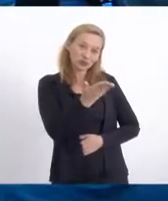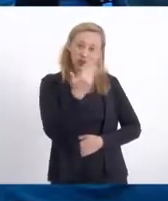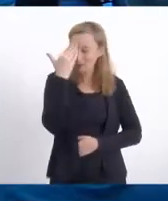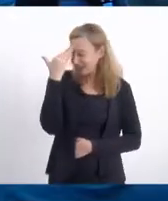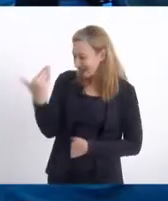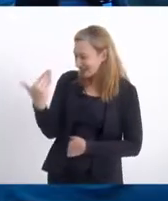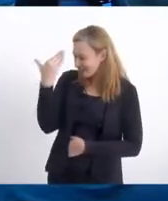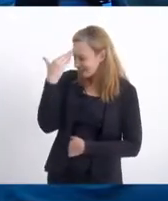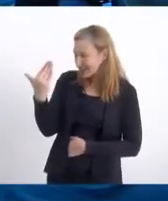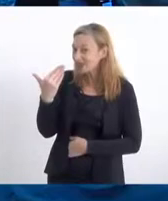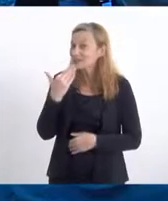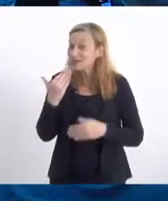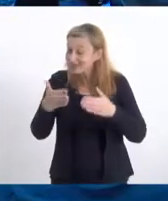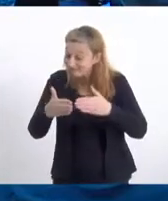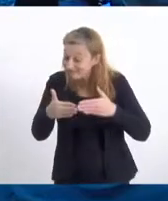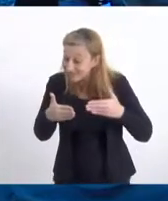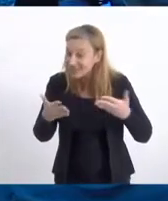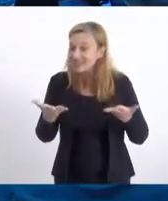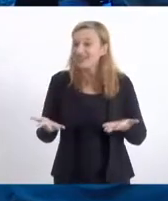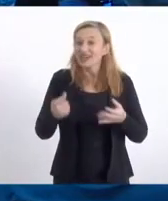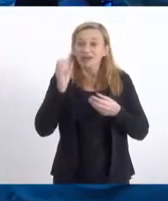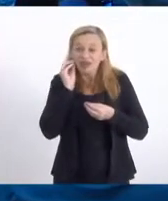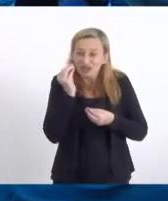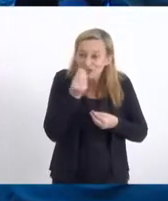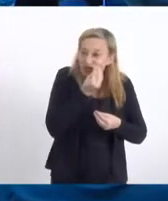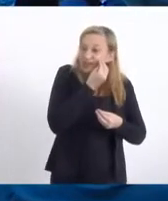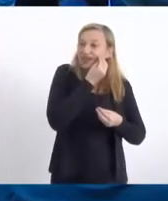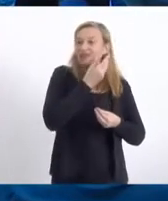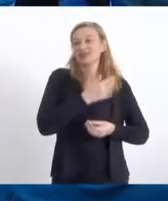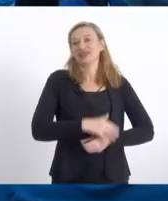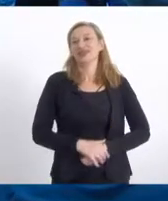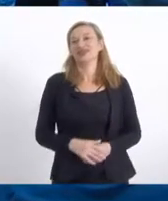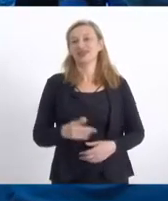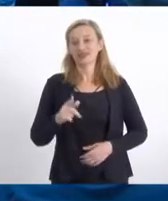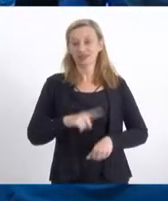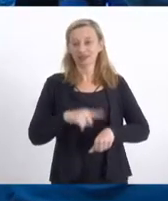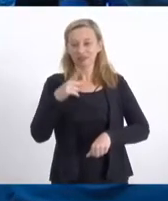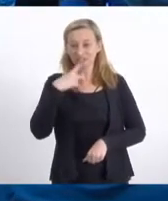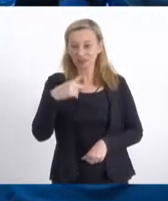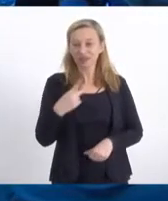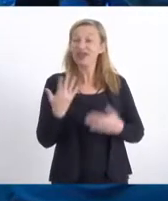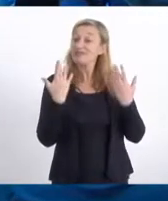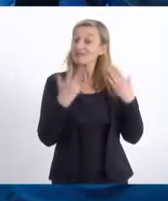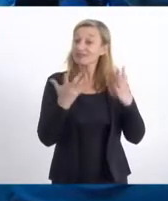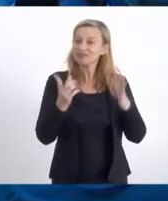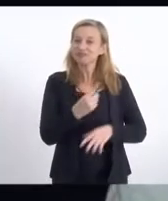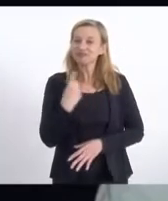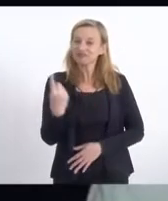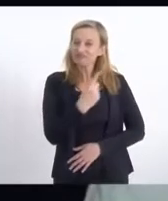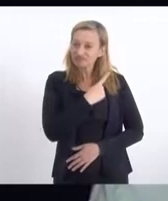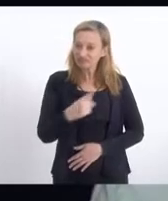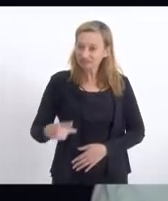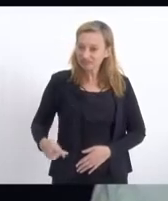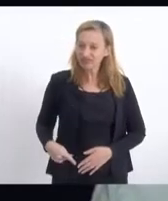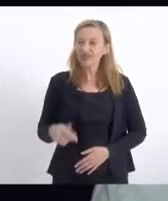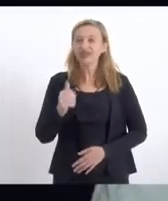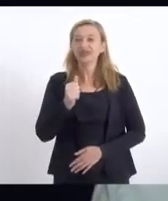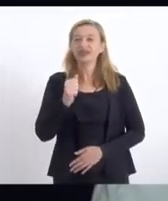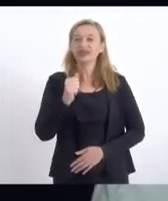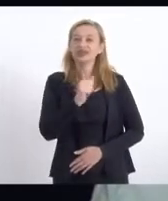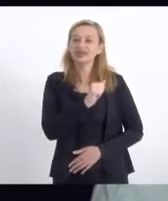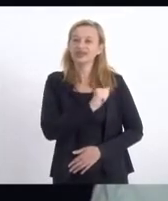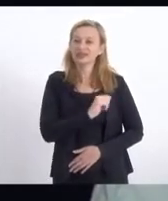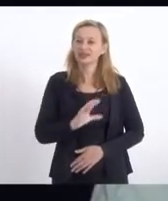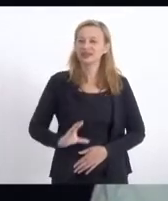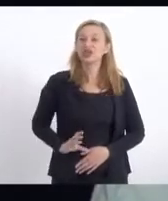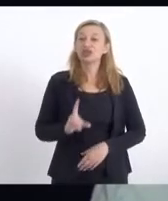Obrigado. Peço licença aqui para tirar a máscara enquanto estiver falando. Saudar o nosso presidente André Siciliano,